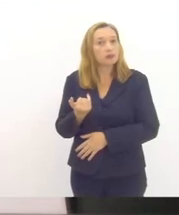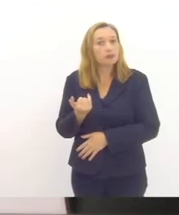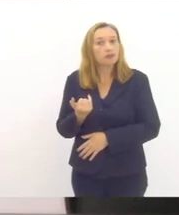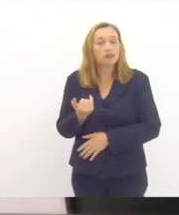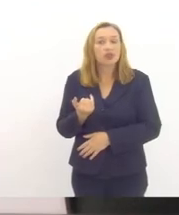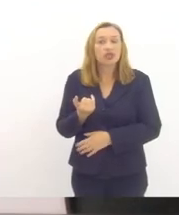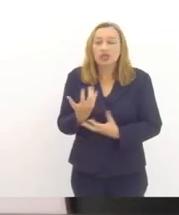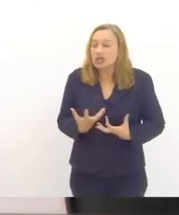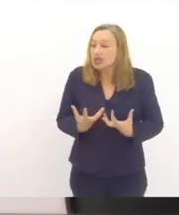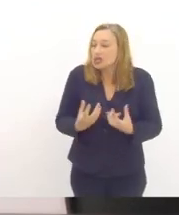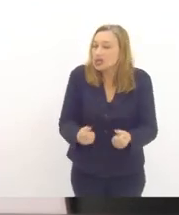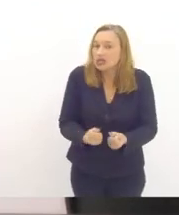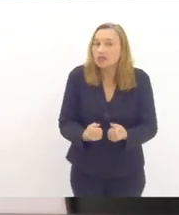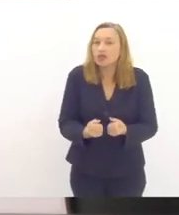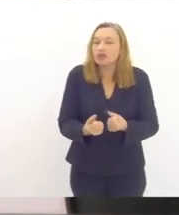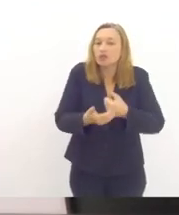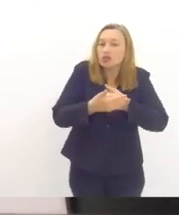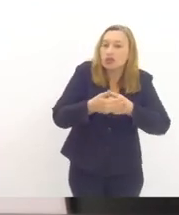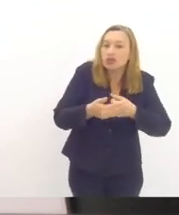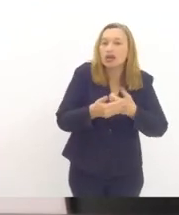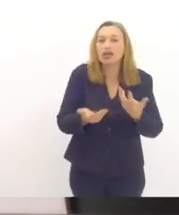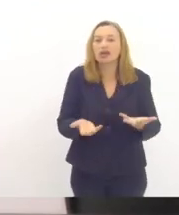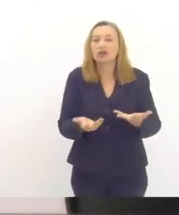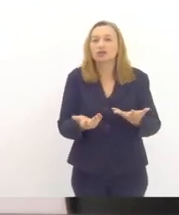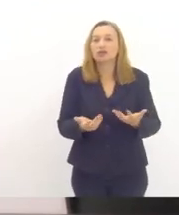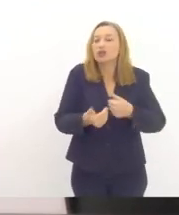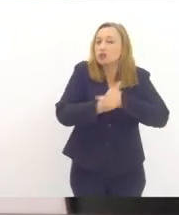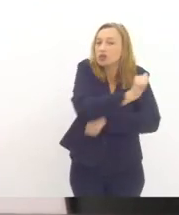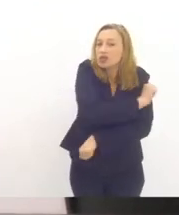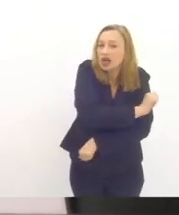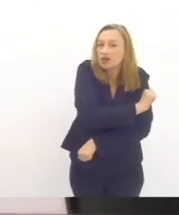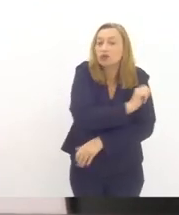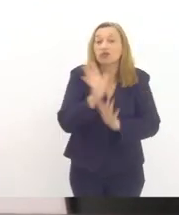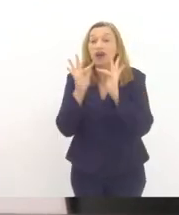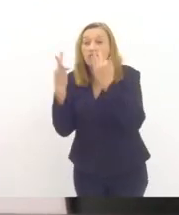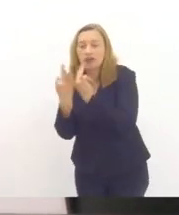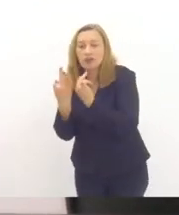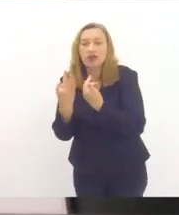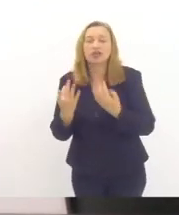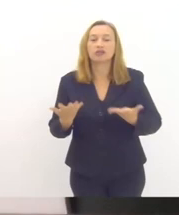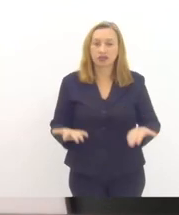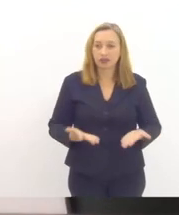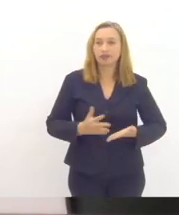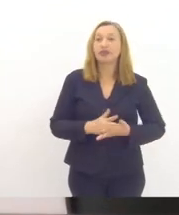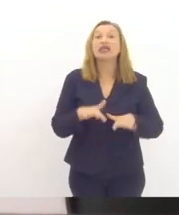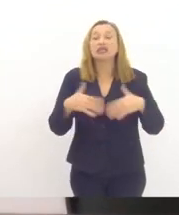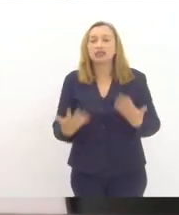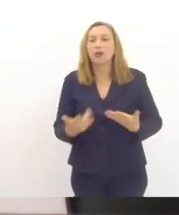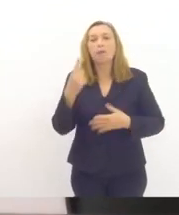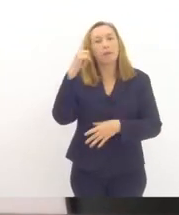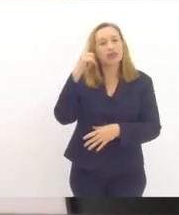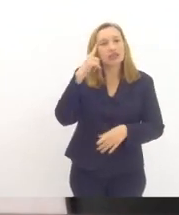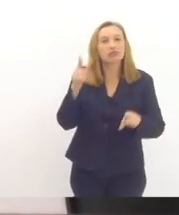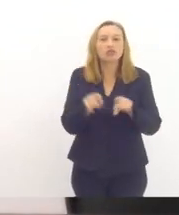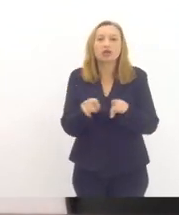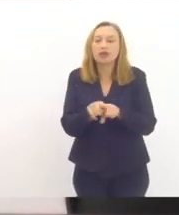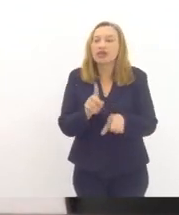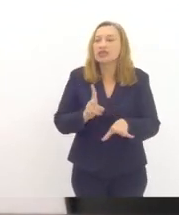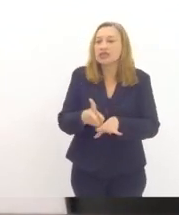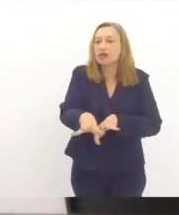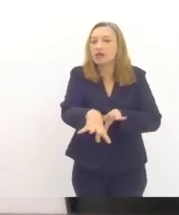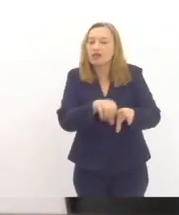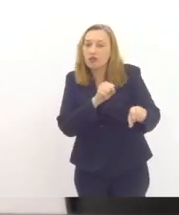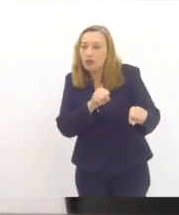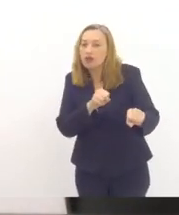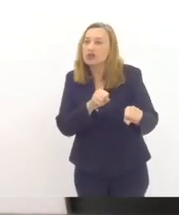esse recebimento, esse acolhimento desses alunos e dessa família da melhor forma. Então, nós pensamos também sempre em